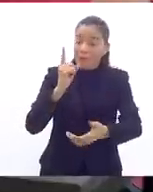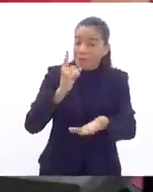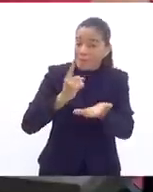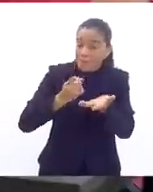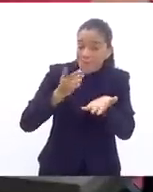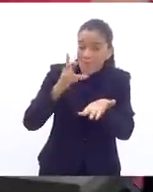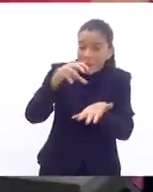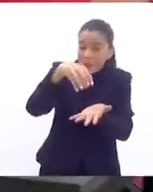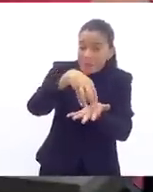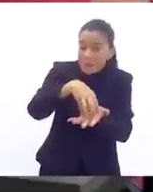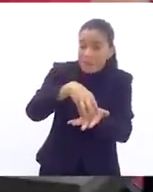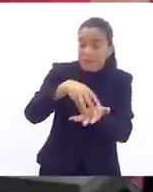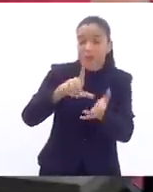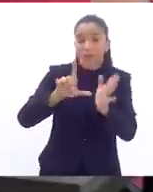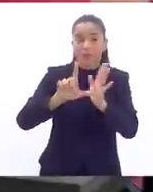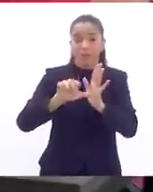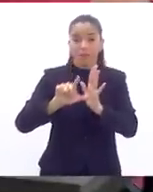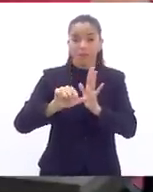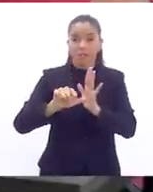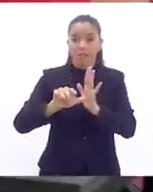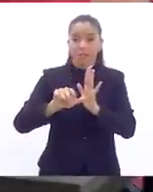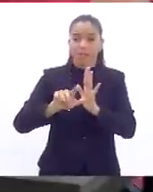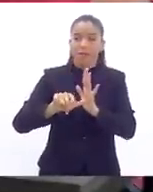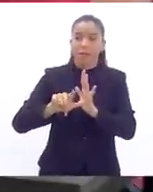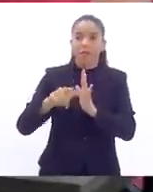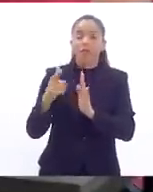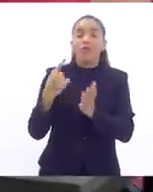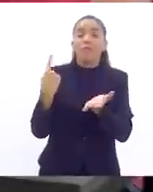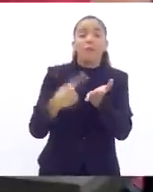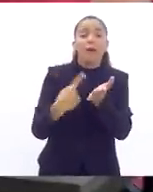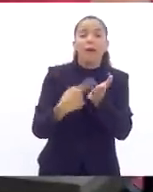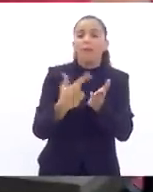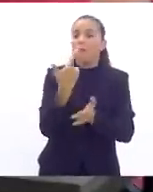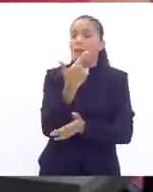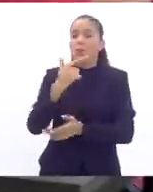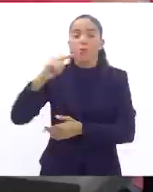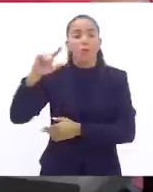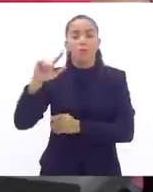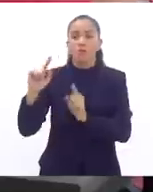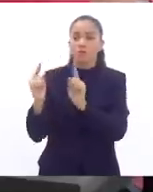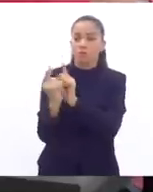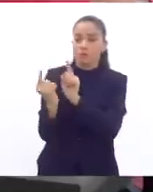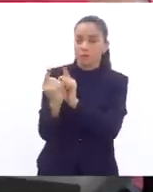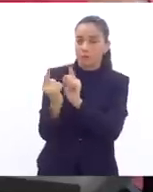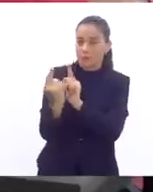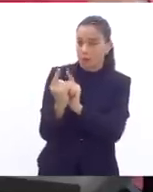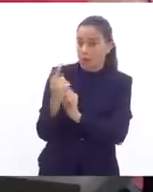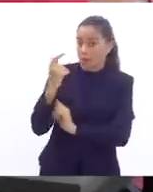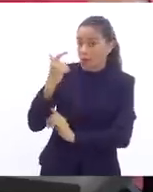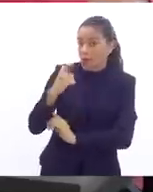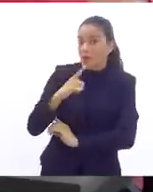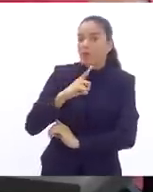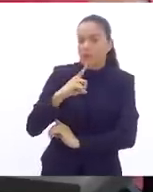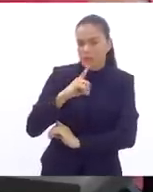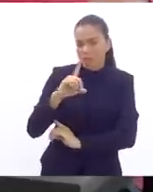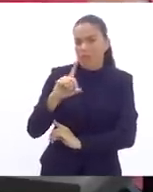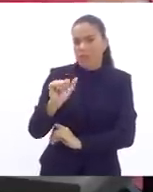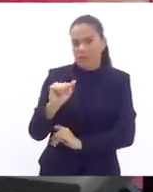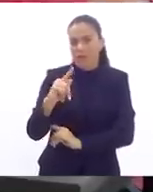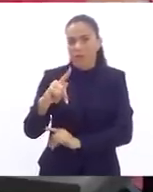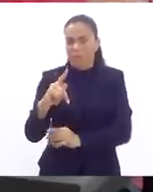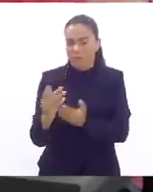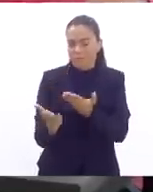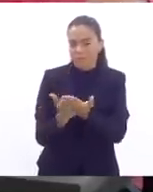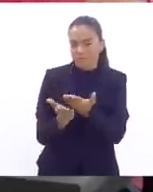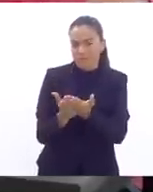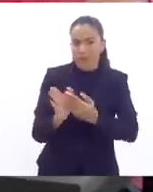central eu estava agendada para um outro tipo de agendamento estava com meu Zap em mãos que eu